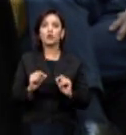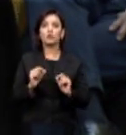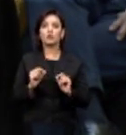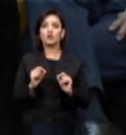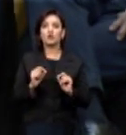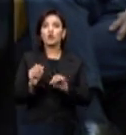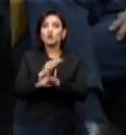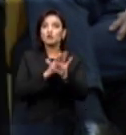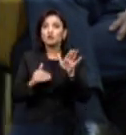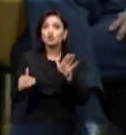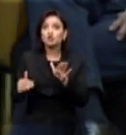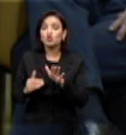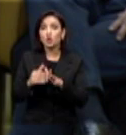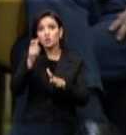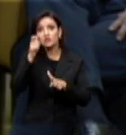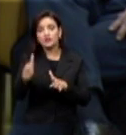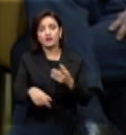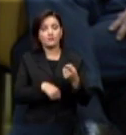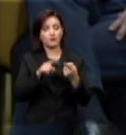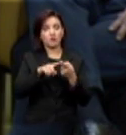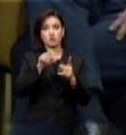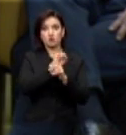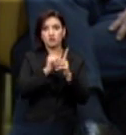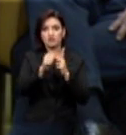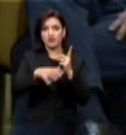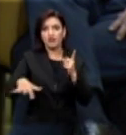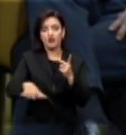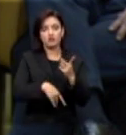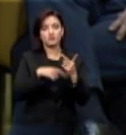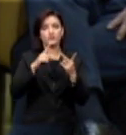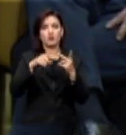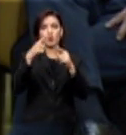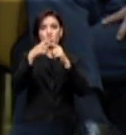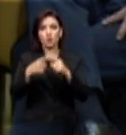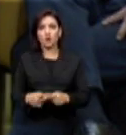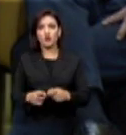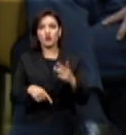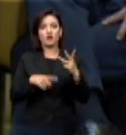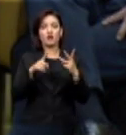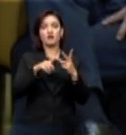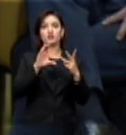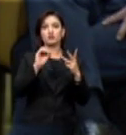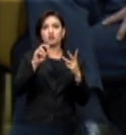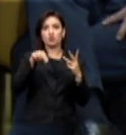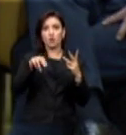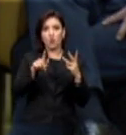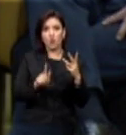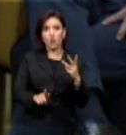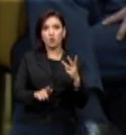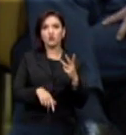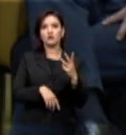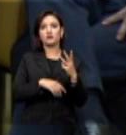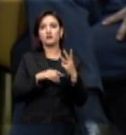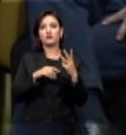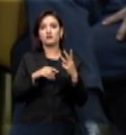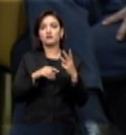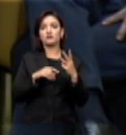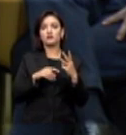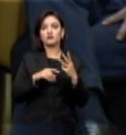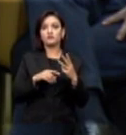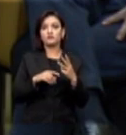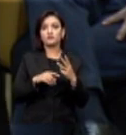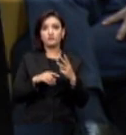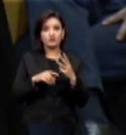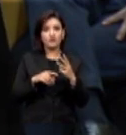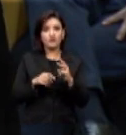os interessados, sociedade, concorrentes, organizações não governamentais, E não